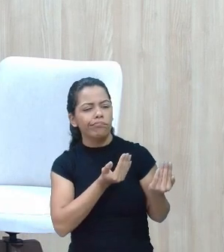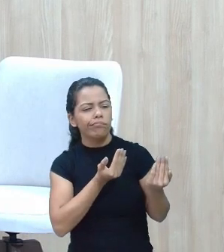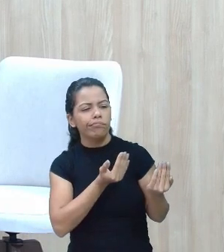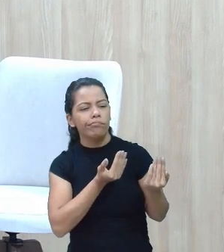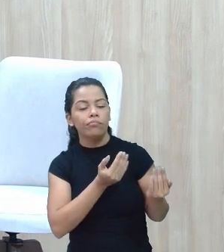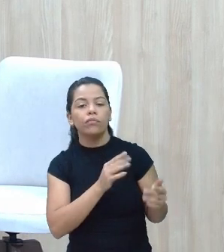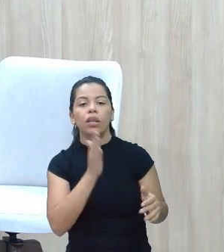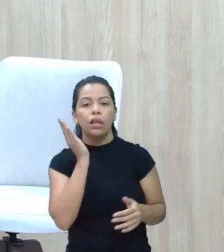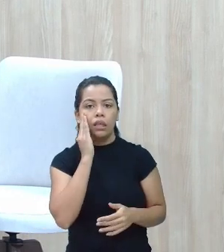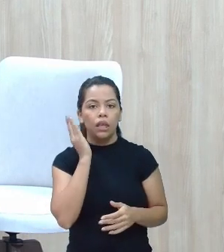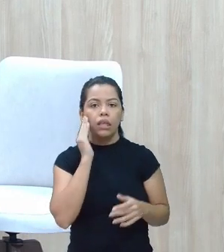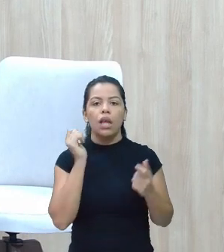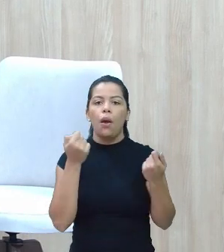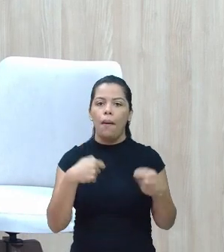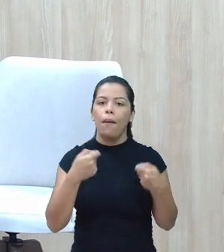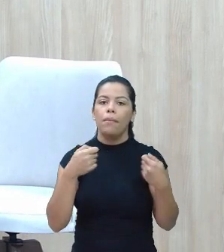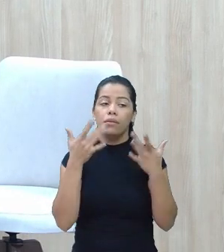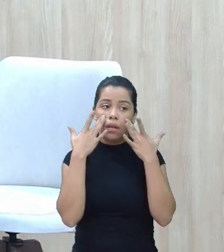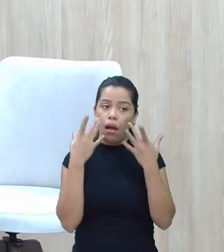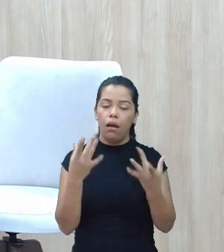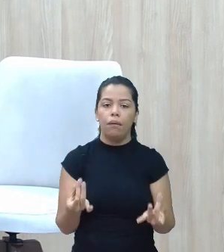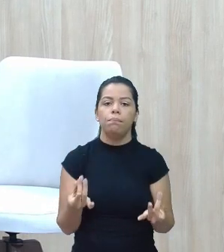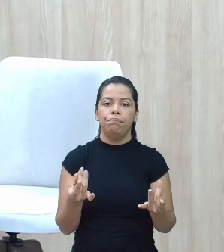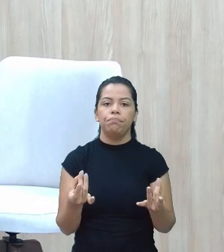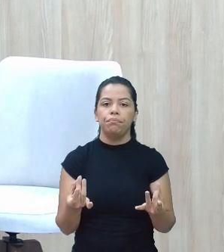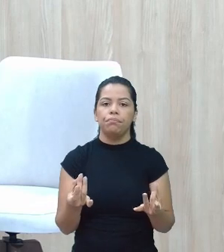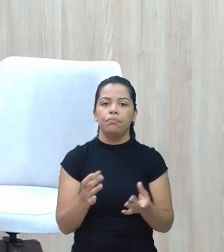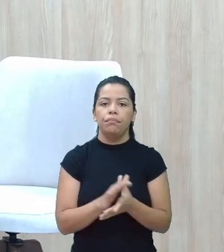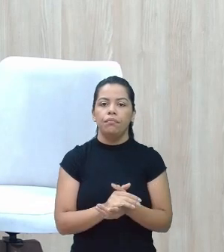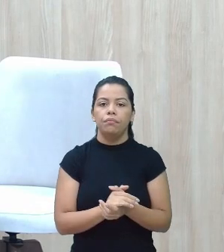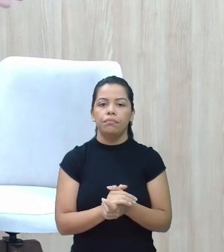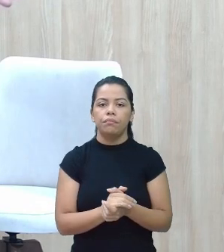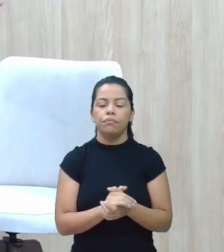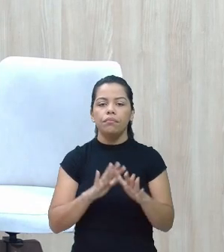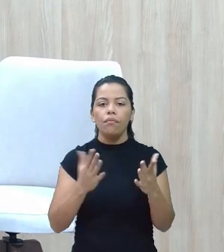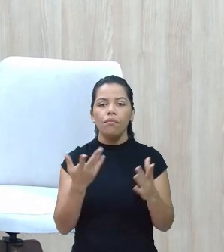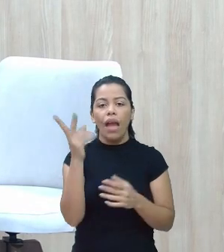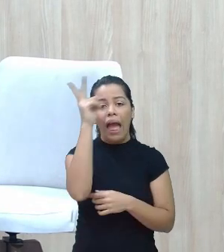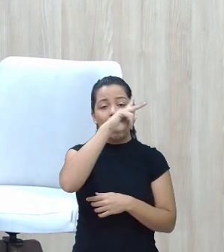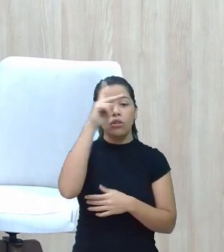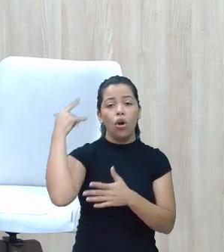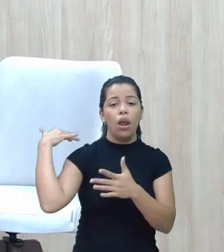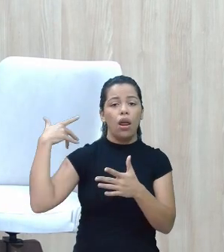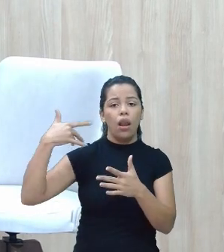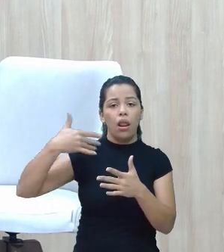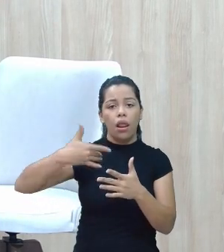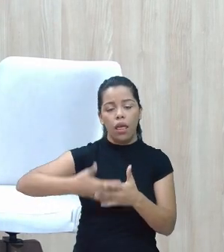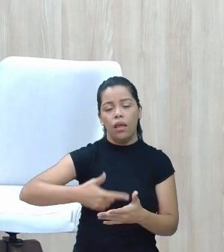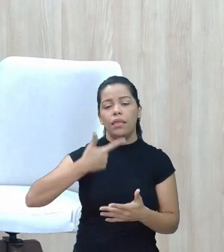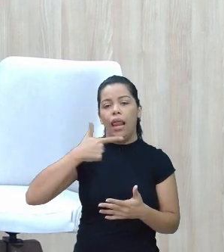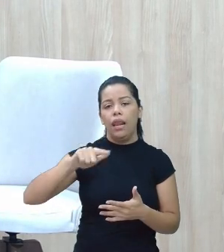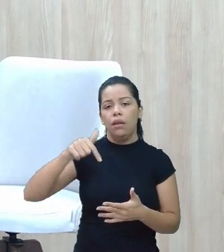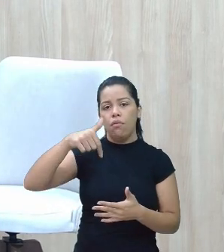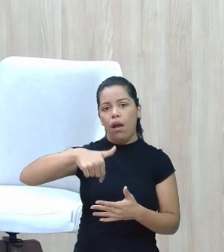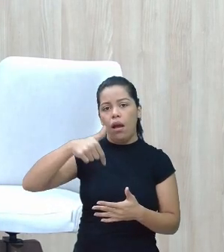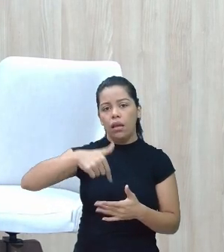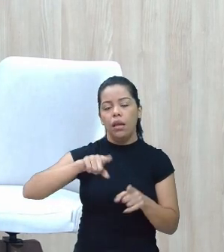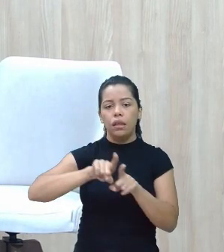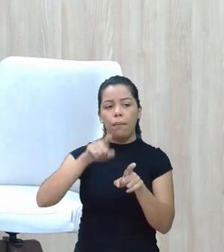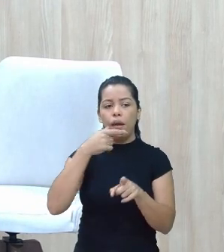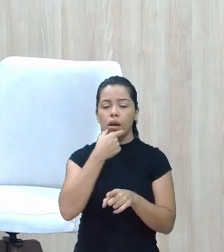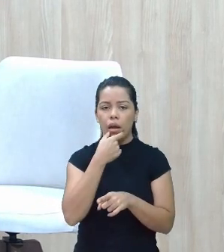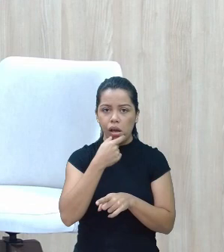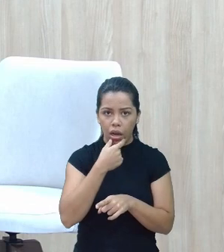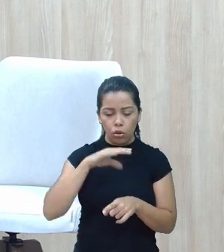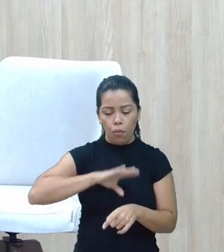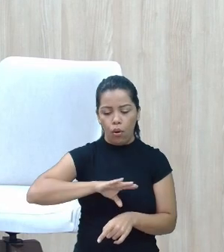a evolução da palavra durante a história, durante o tempo, foi para caminhos diferentes. Para o nosso caminho, lanche é lanche. Para o caminho